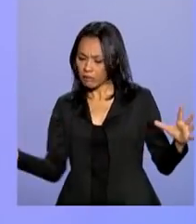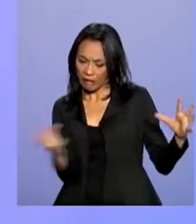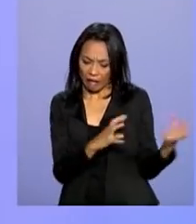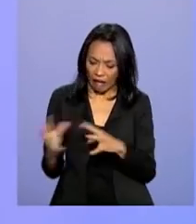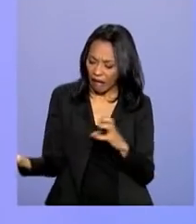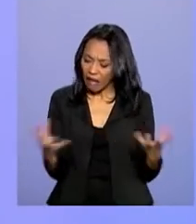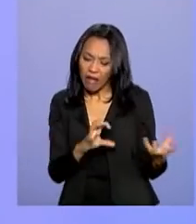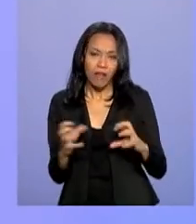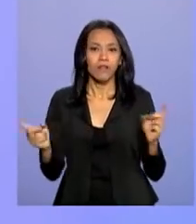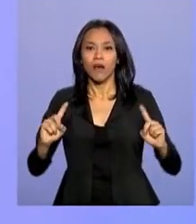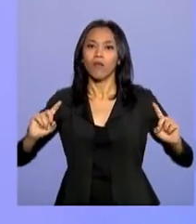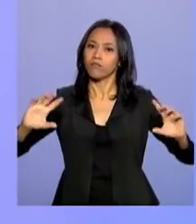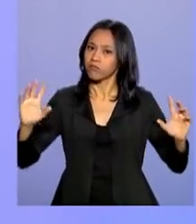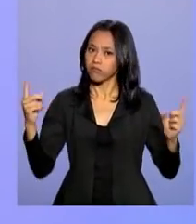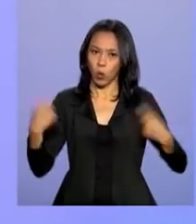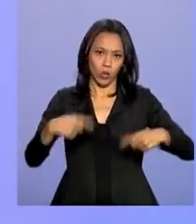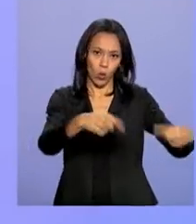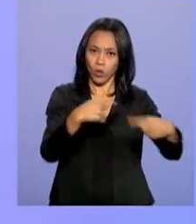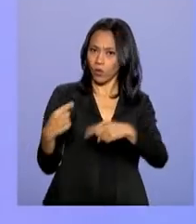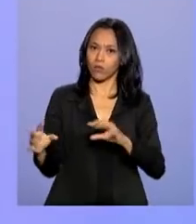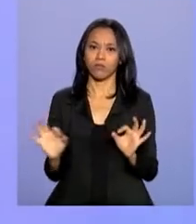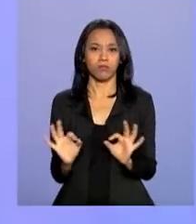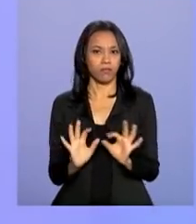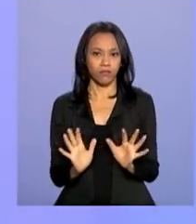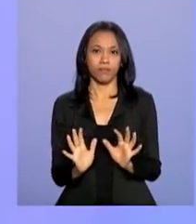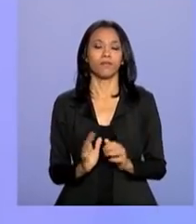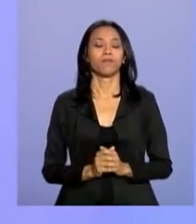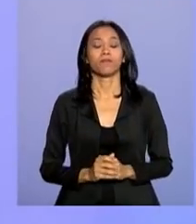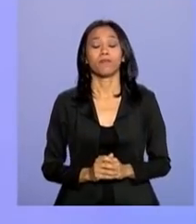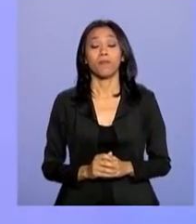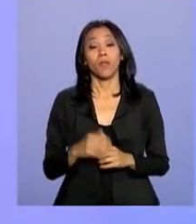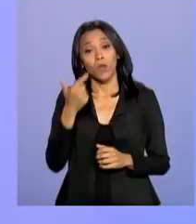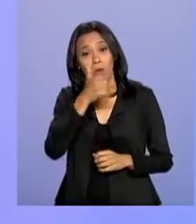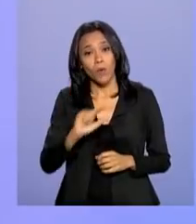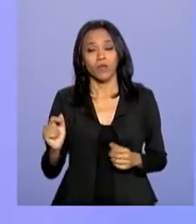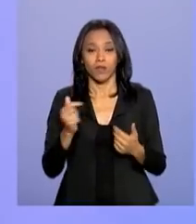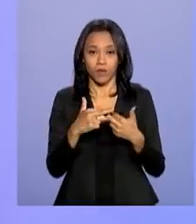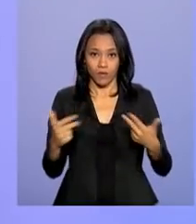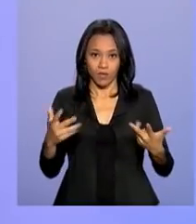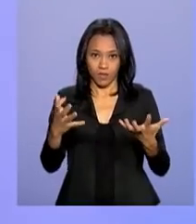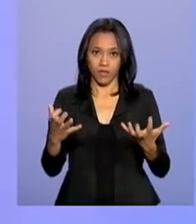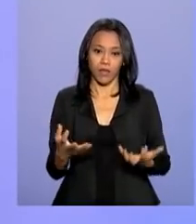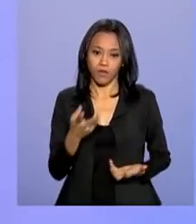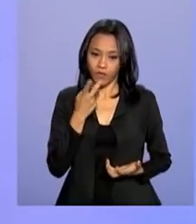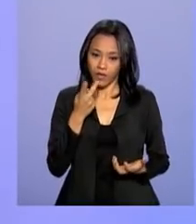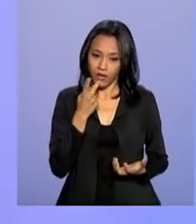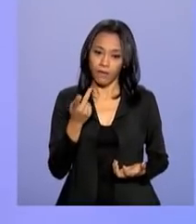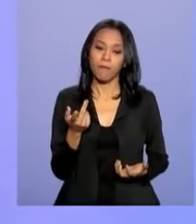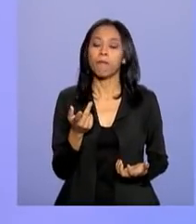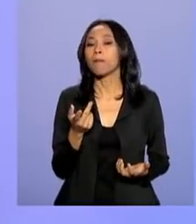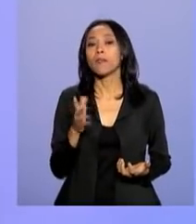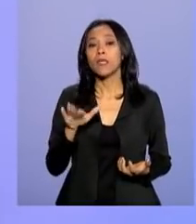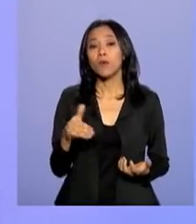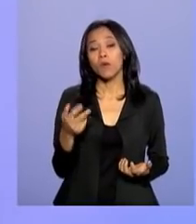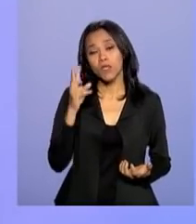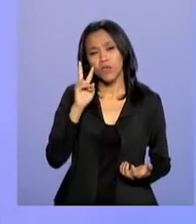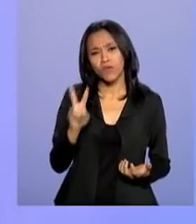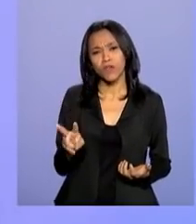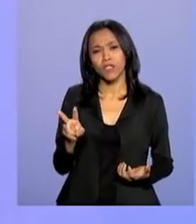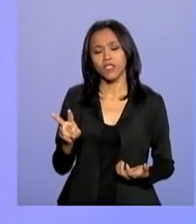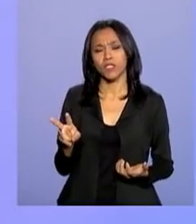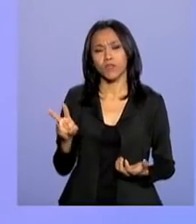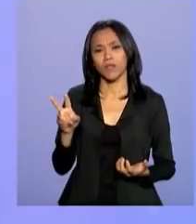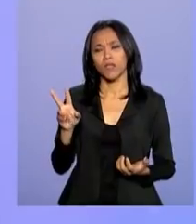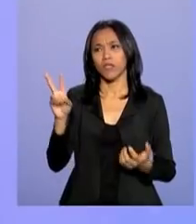brasileiros contra brasileiros. Outra palavra que quero dar, Dom Urani, é que quando eu vejo a imagem do